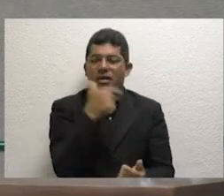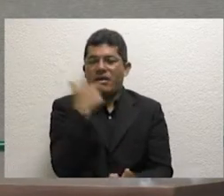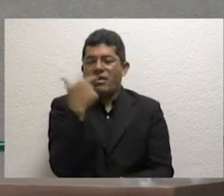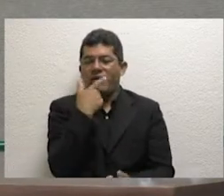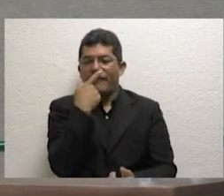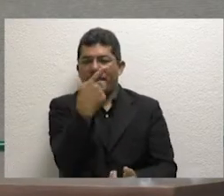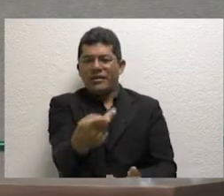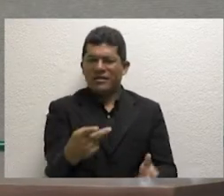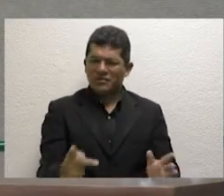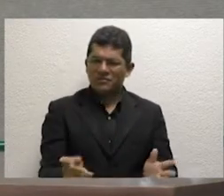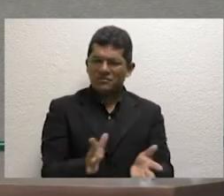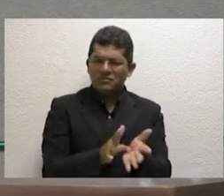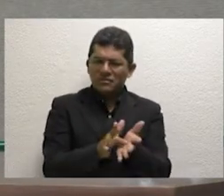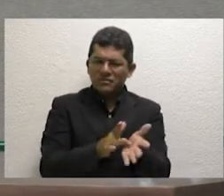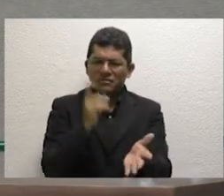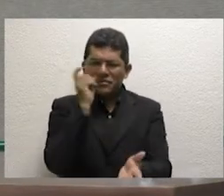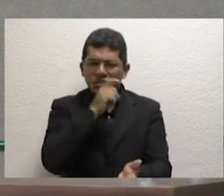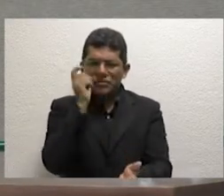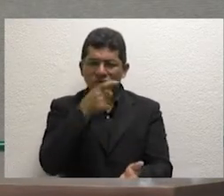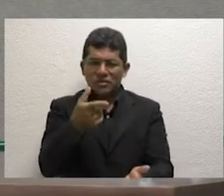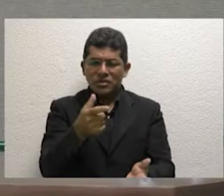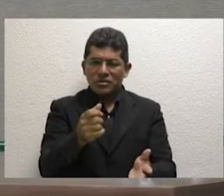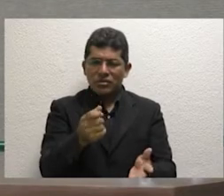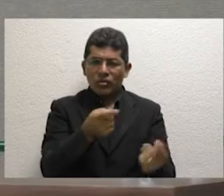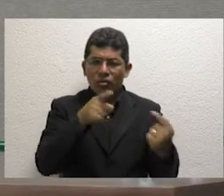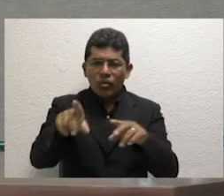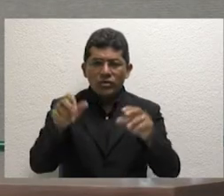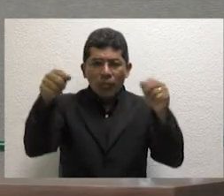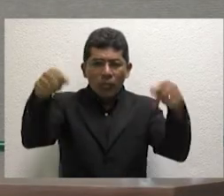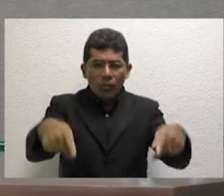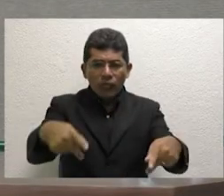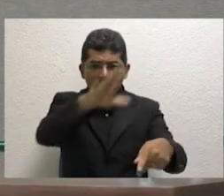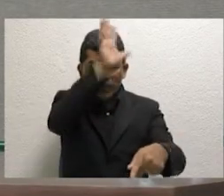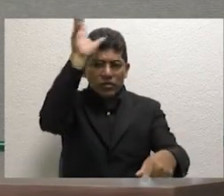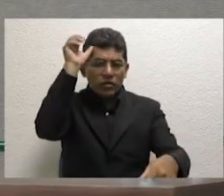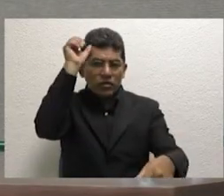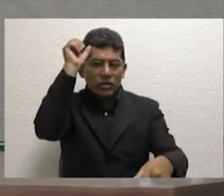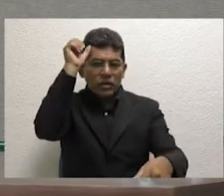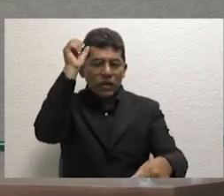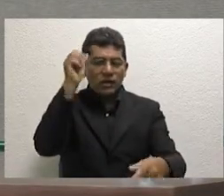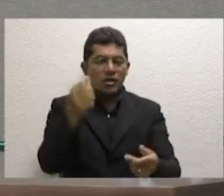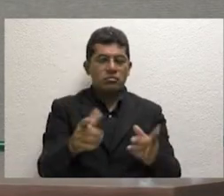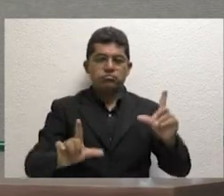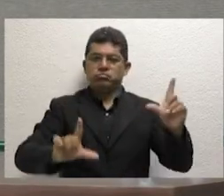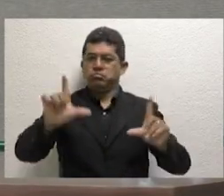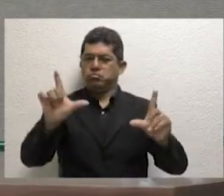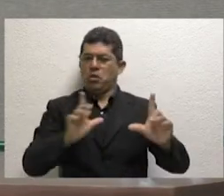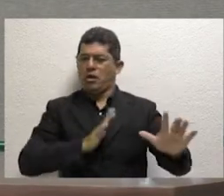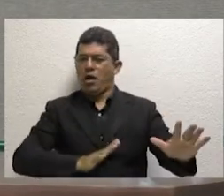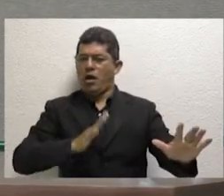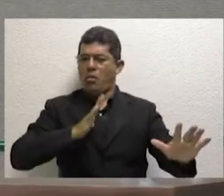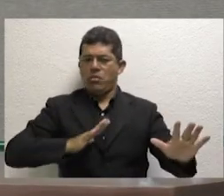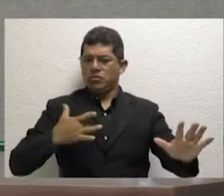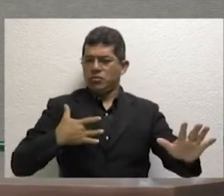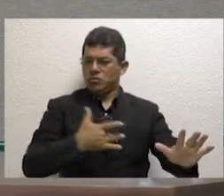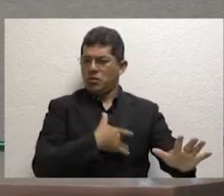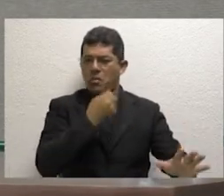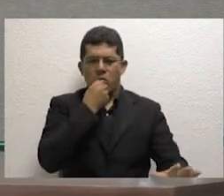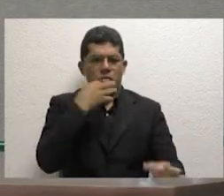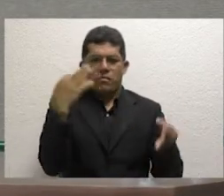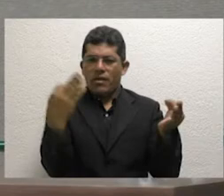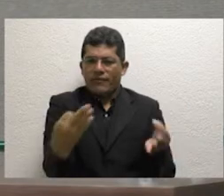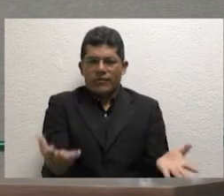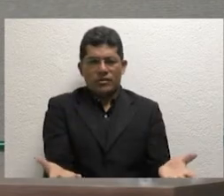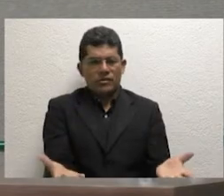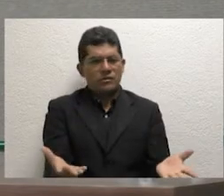debochar do povo do Amazonas em querer passar uma situação de tranquilidade. aonde